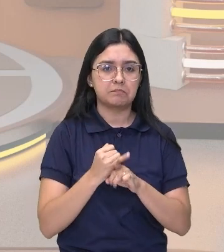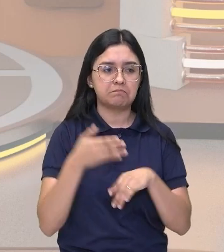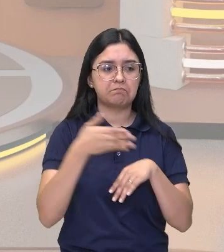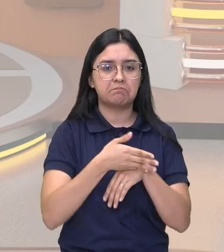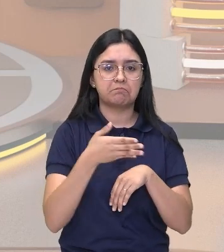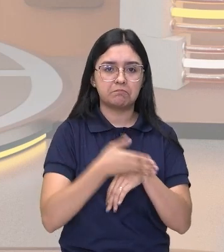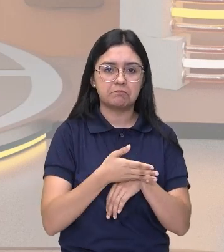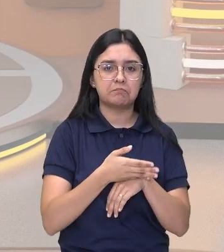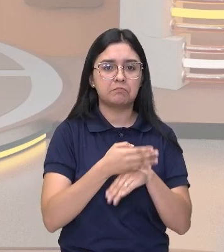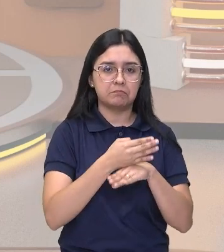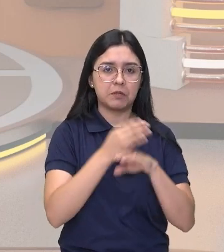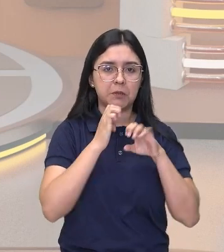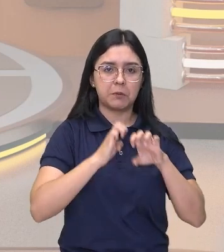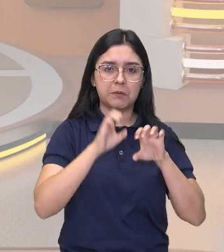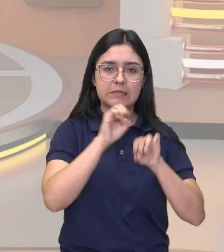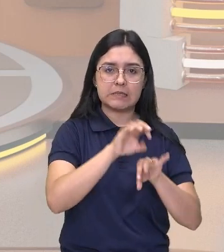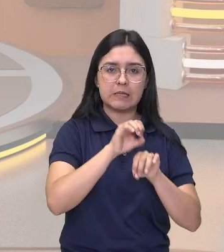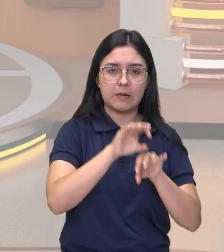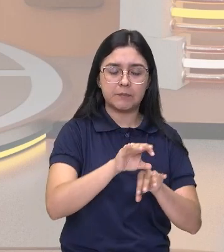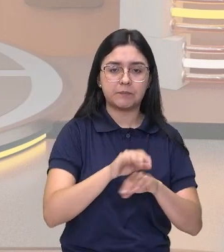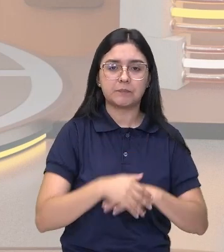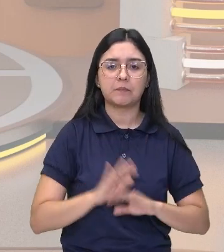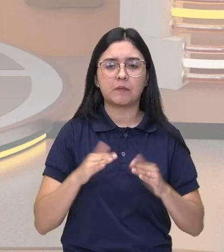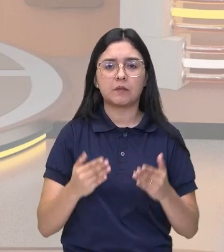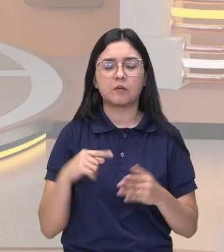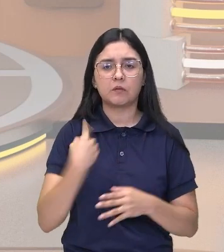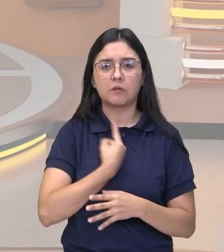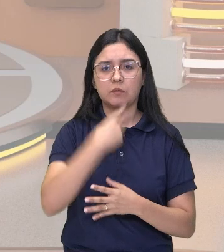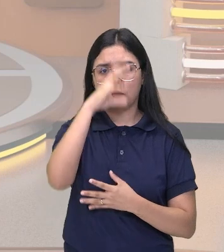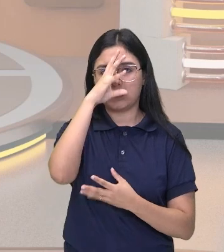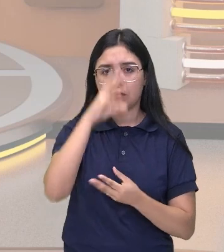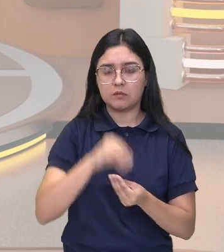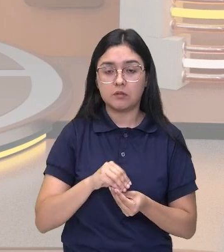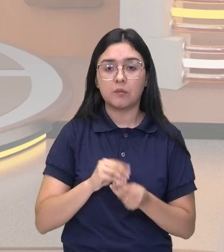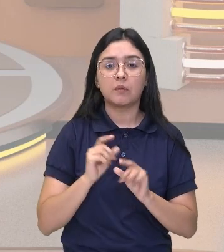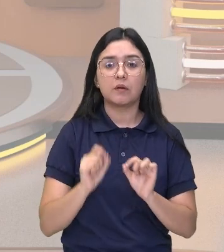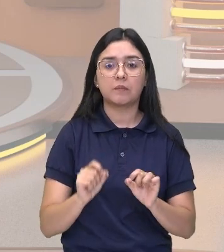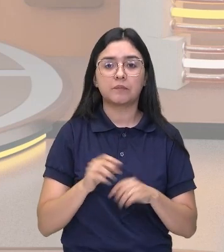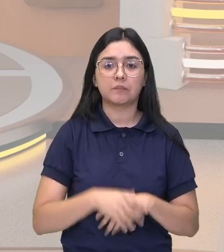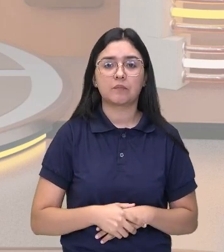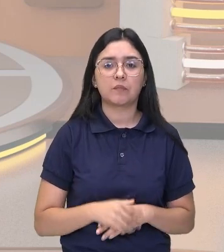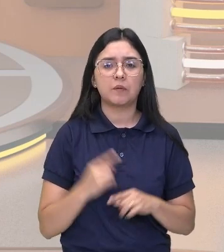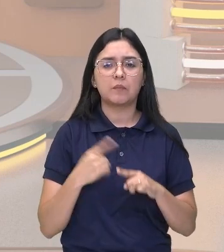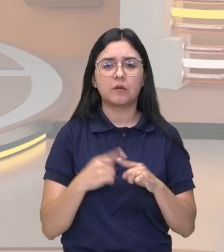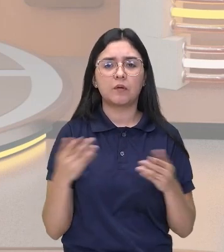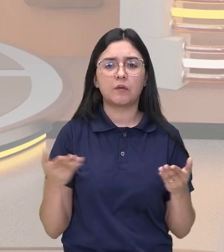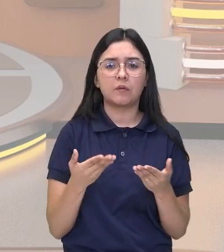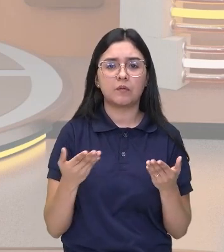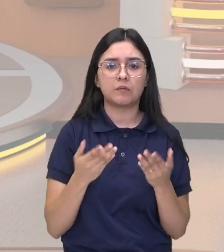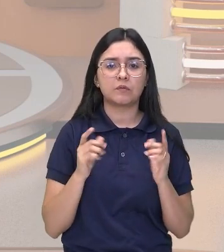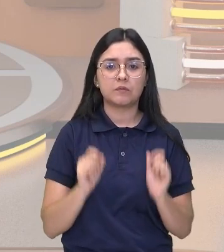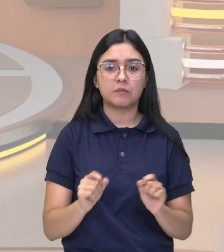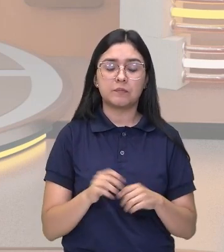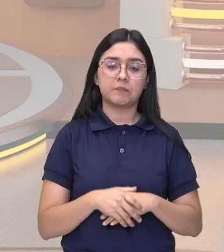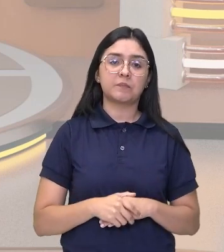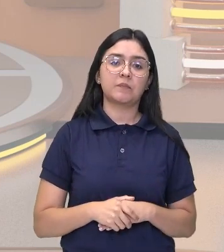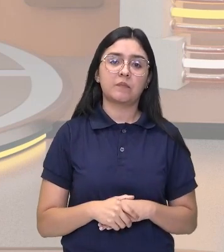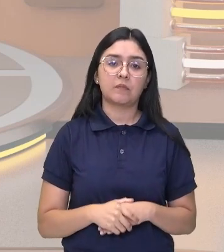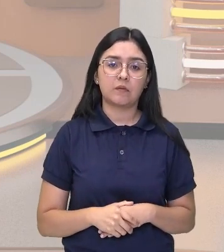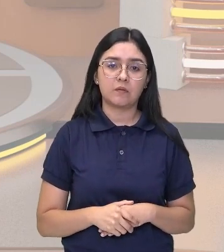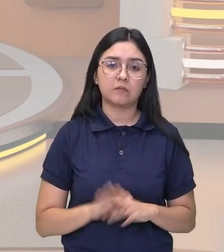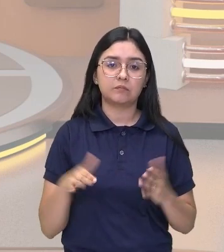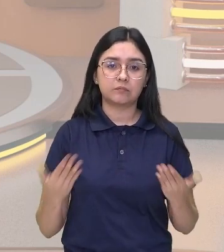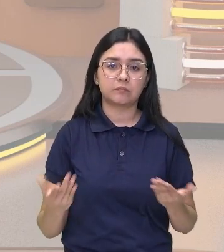mais efusiva. E para a gente entender, inclusive, porque atualmente, embora números